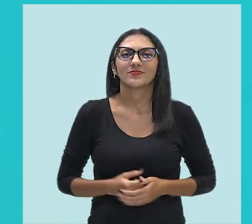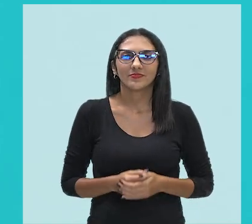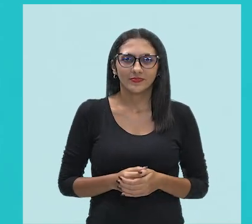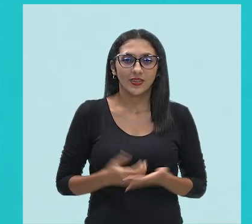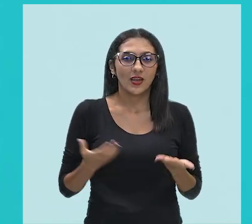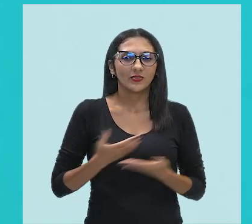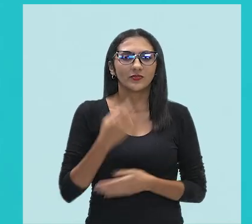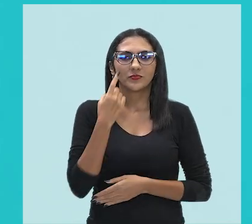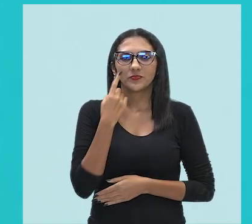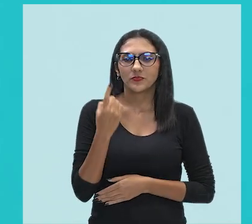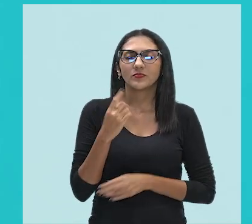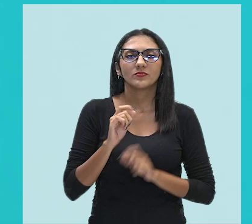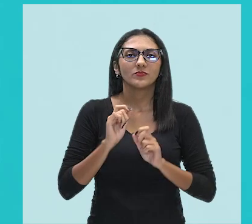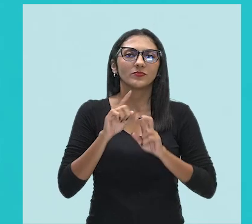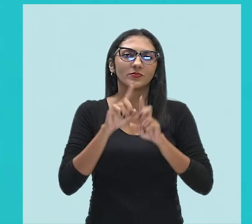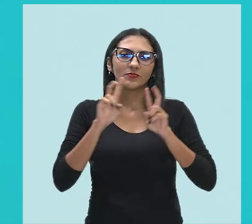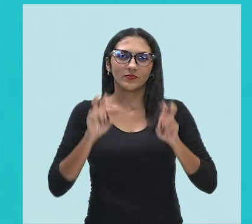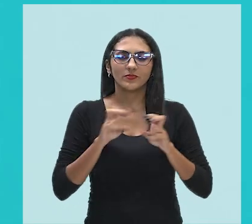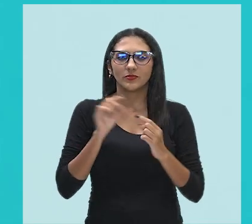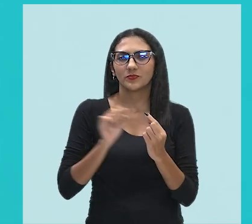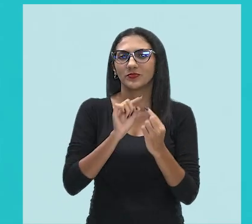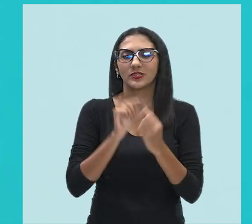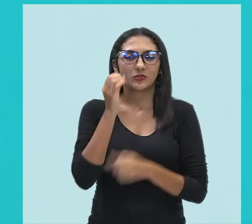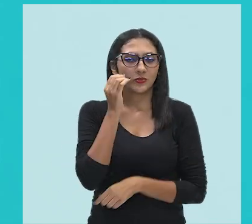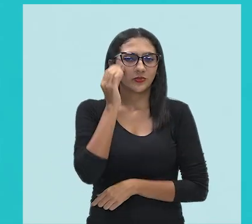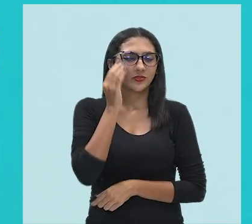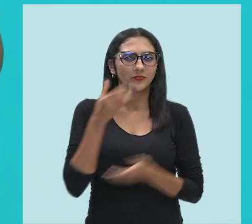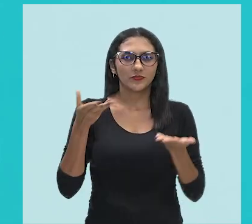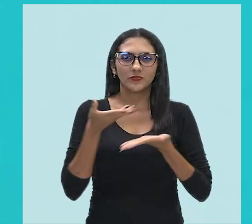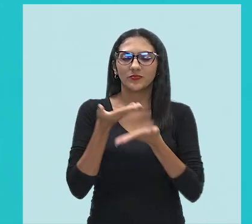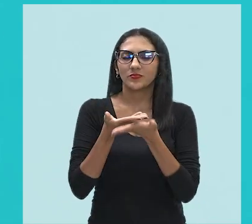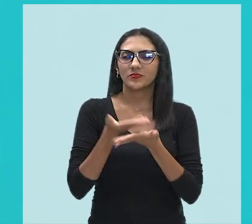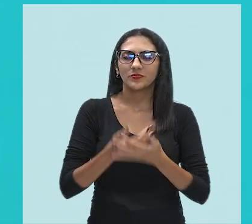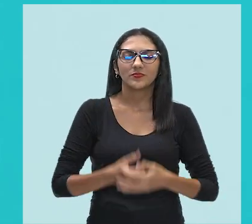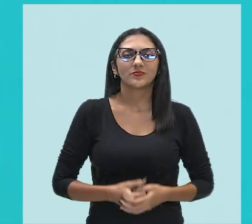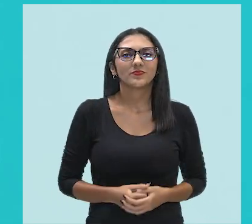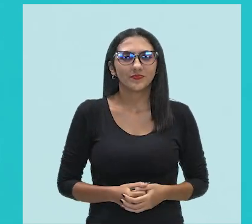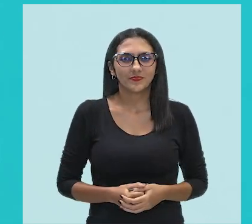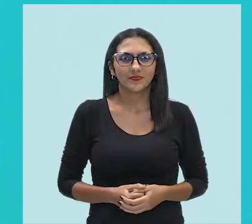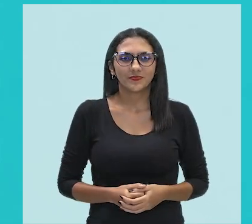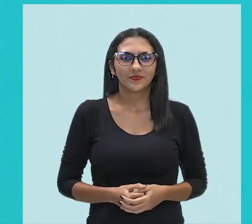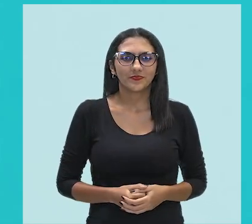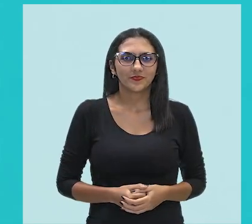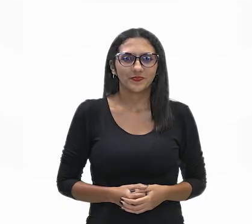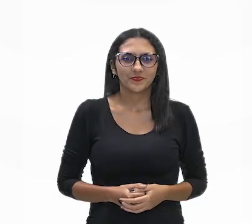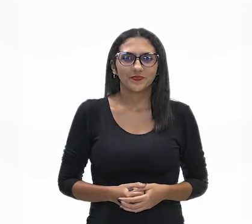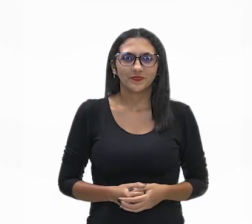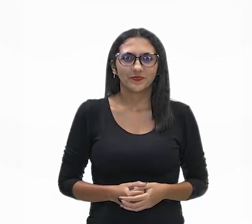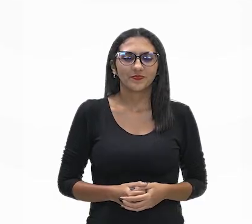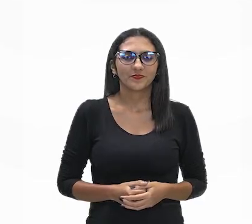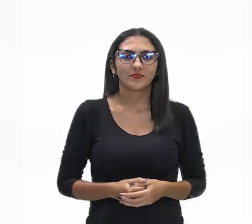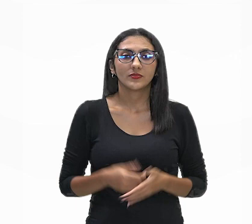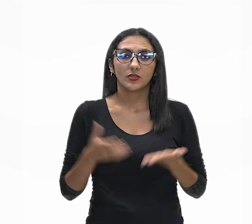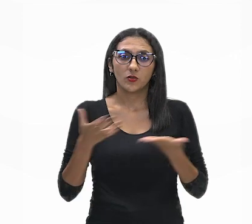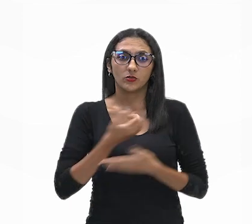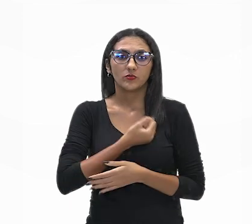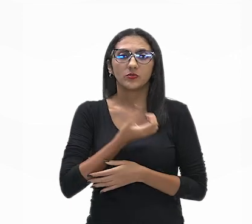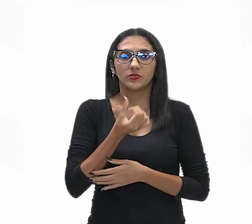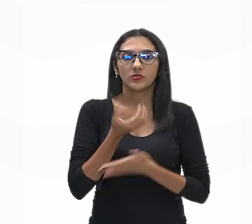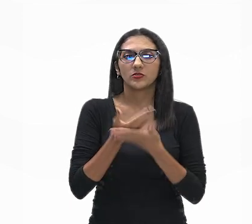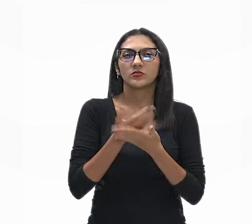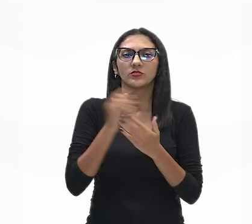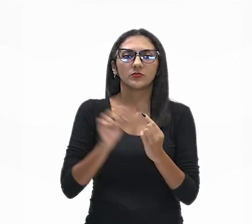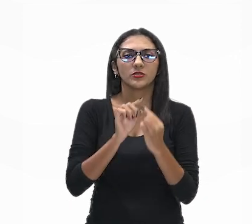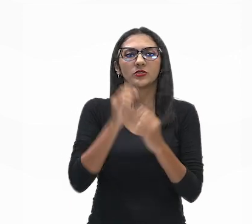e agora nós vamos dar uma olhada no objeto de conhecimento da nossa aula. Let's go! Então,